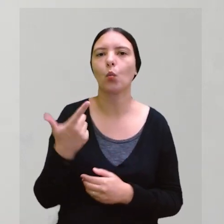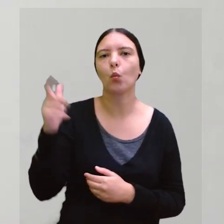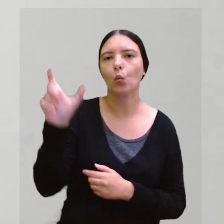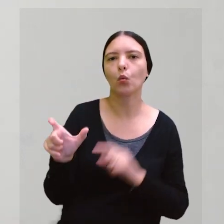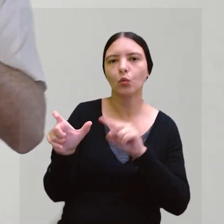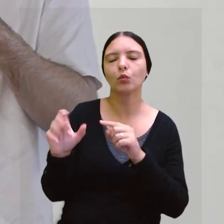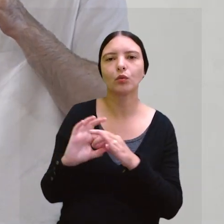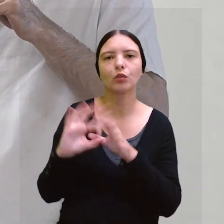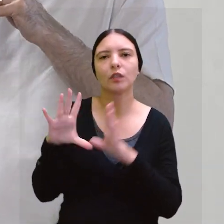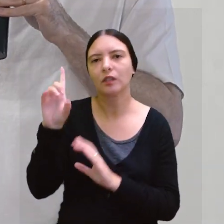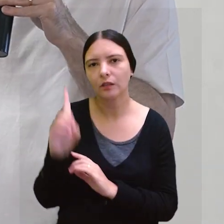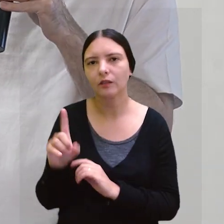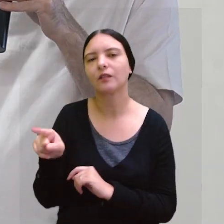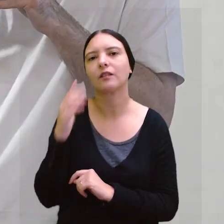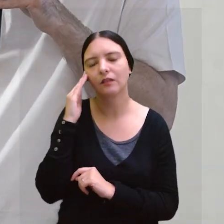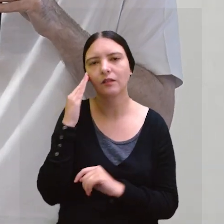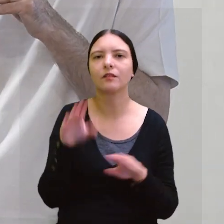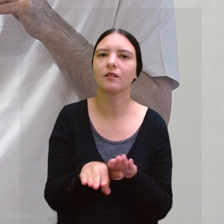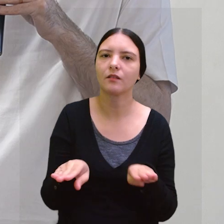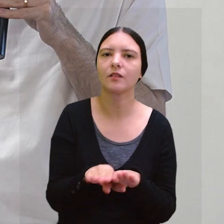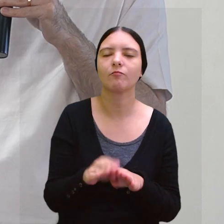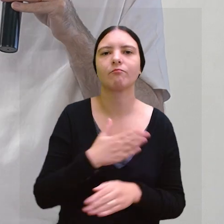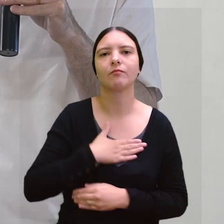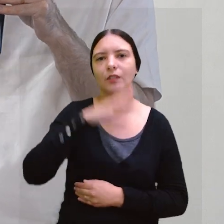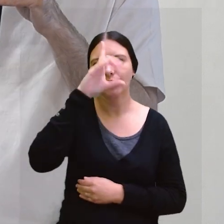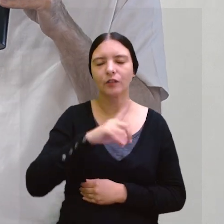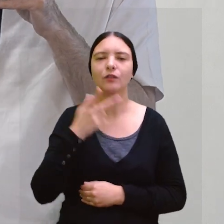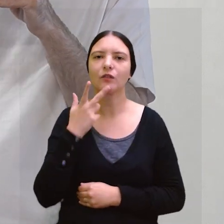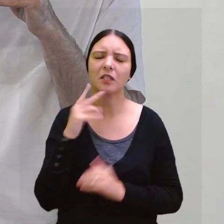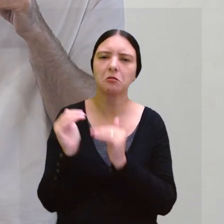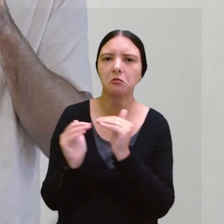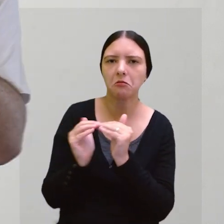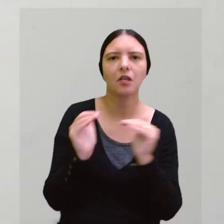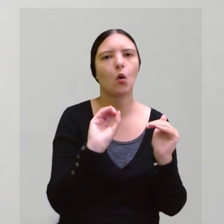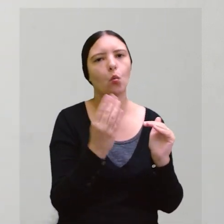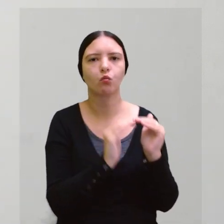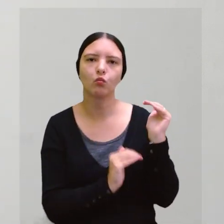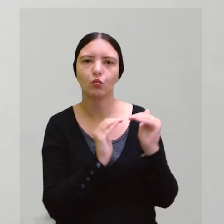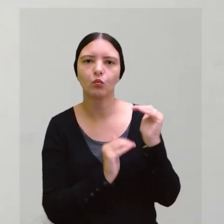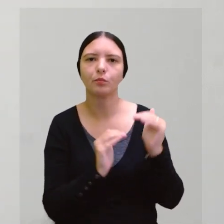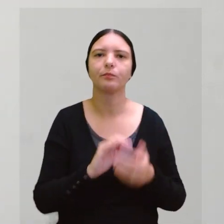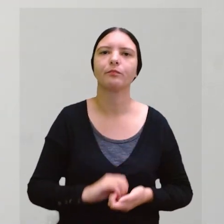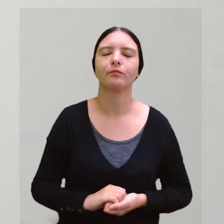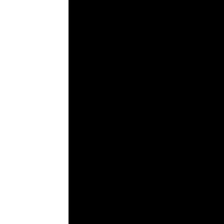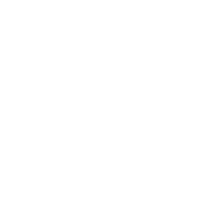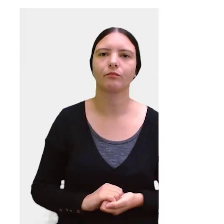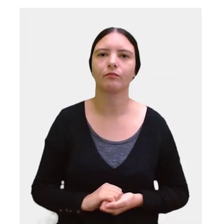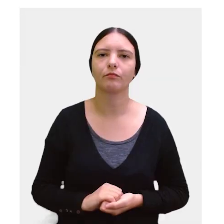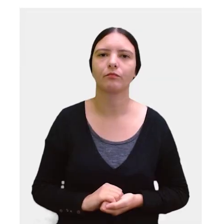o direito do outro falar e entender também o meu direito de falar e discordar dele em alguma medida.